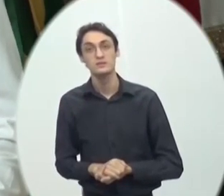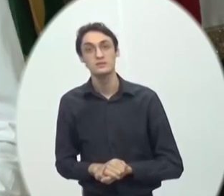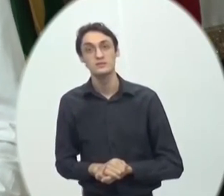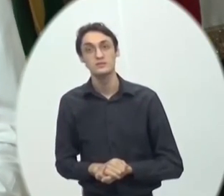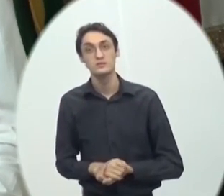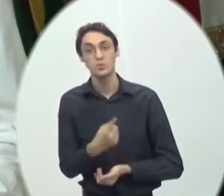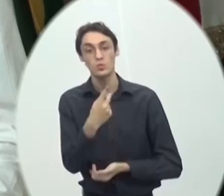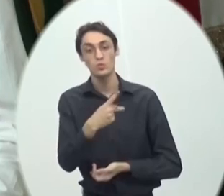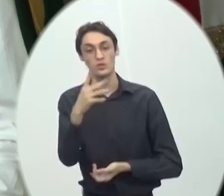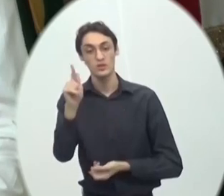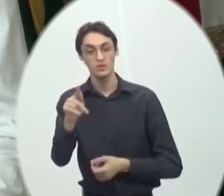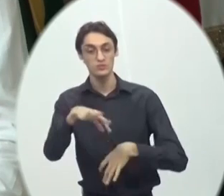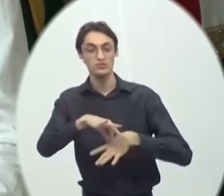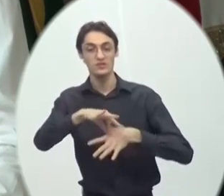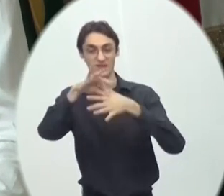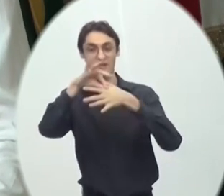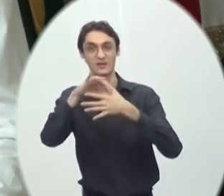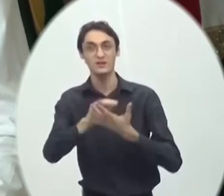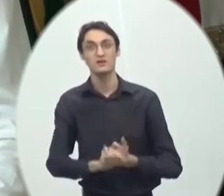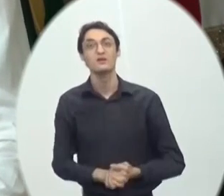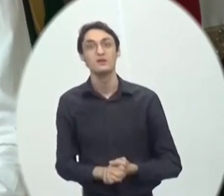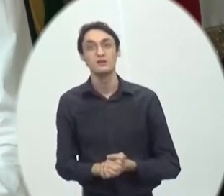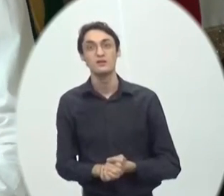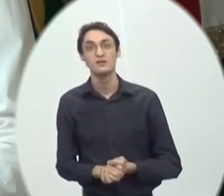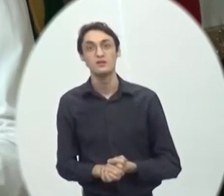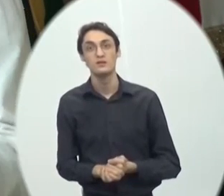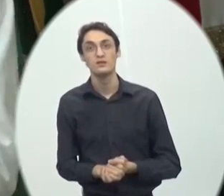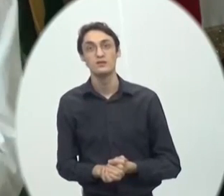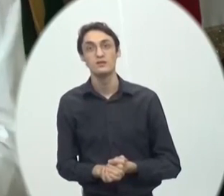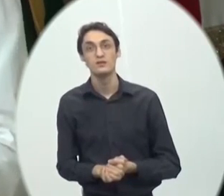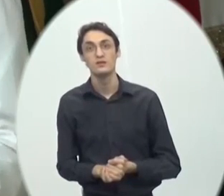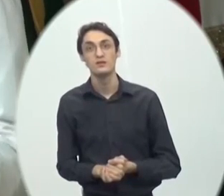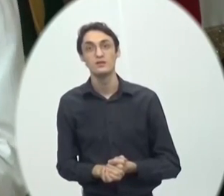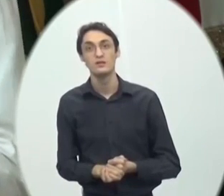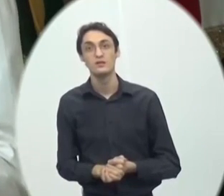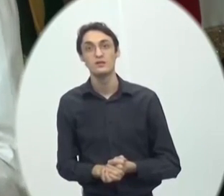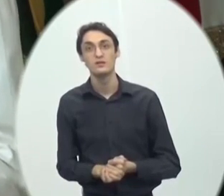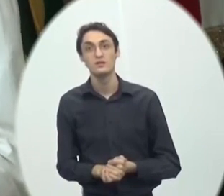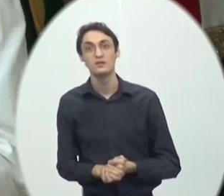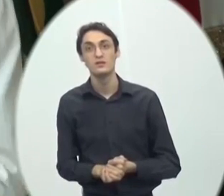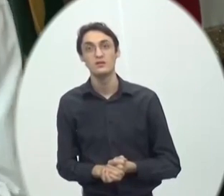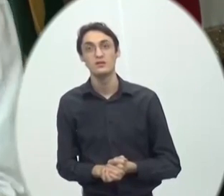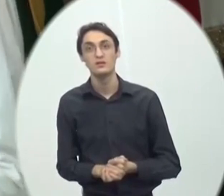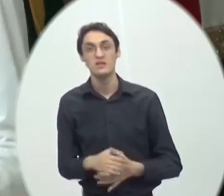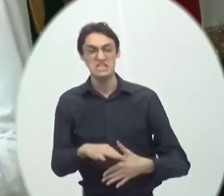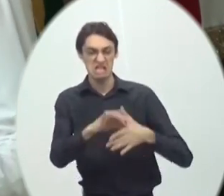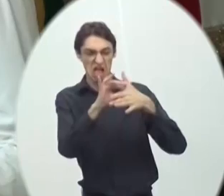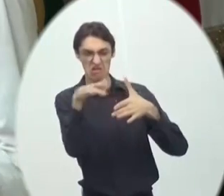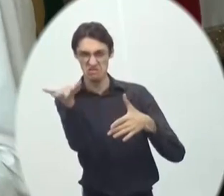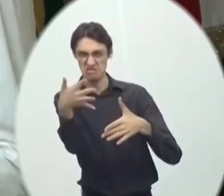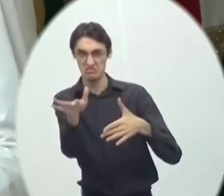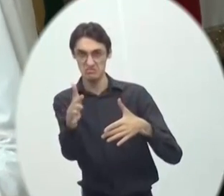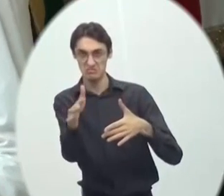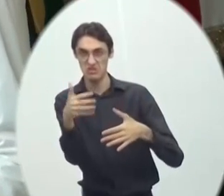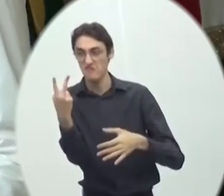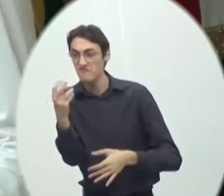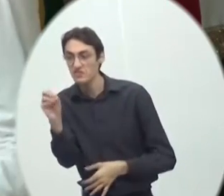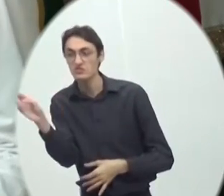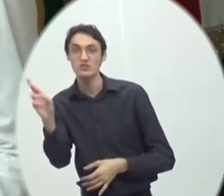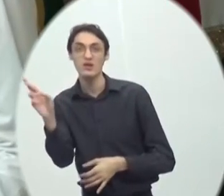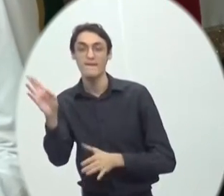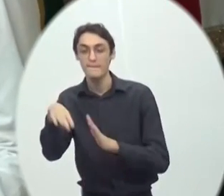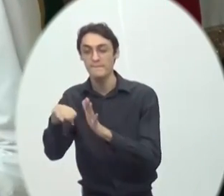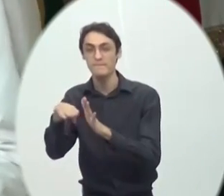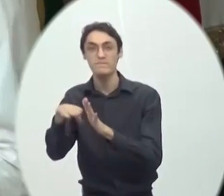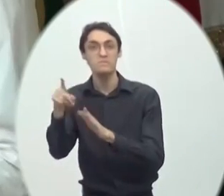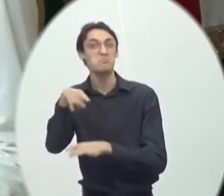um quilo de carne, né? E aí fala assim, ah, mas tu quer bife, né? Então tu compra uma carne de terceira para ver se tu acha por menos que 20 e poucos reais. Também não